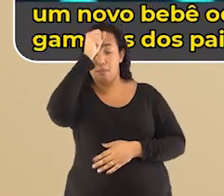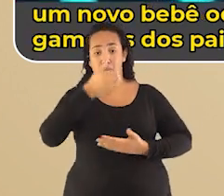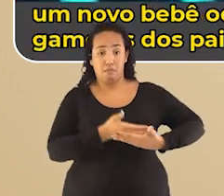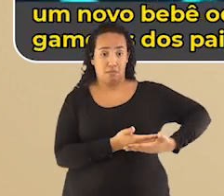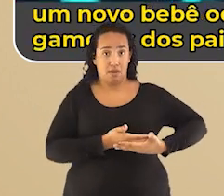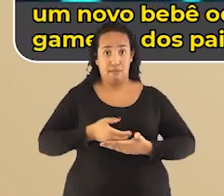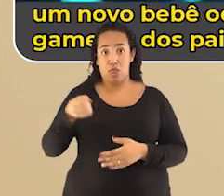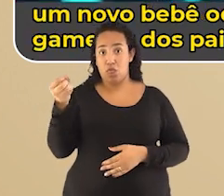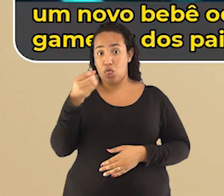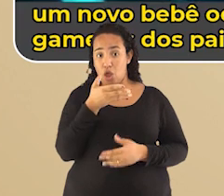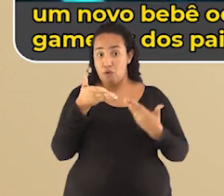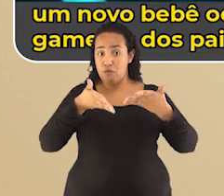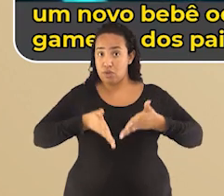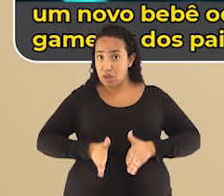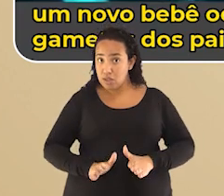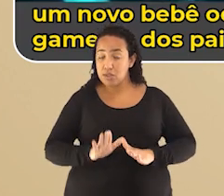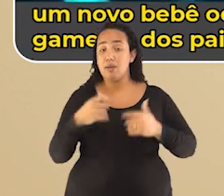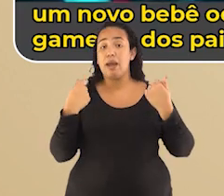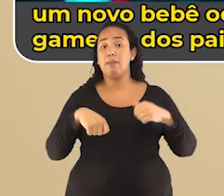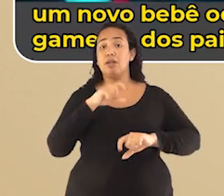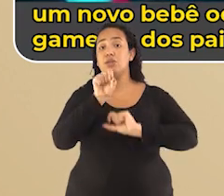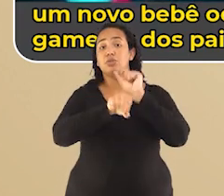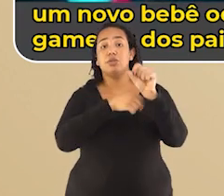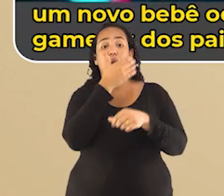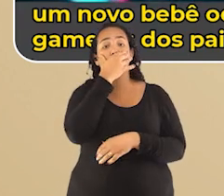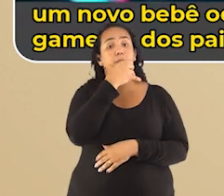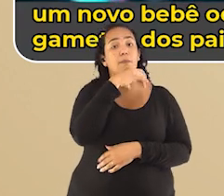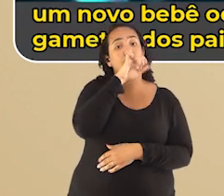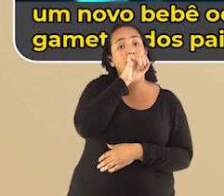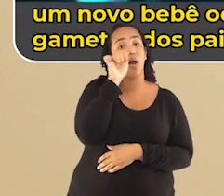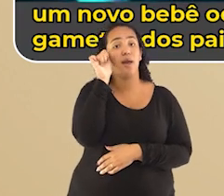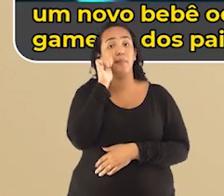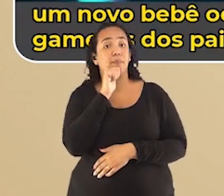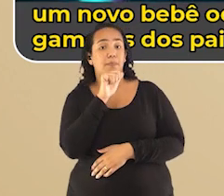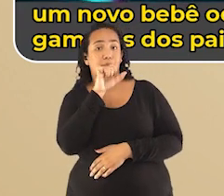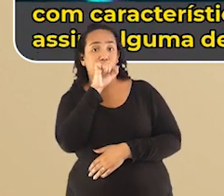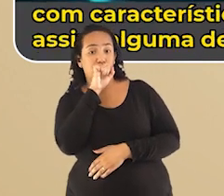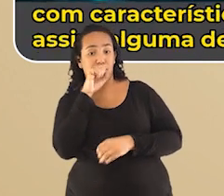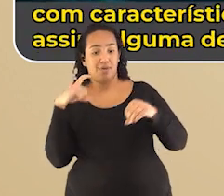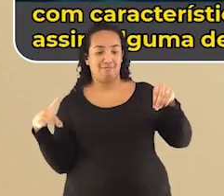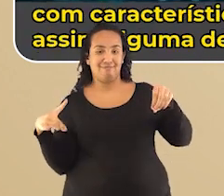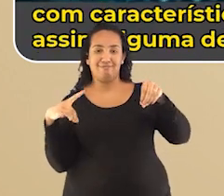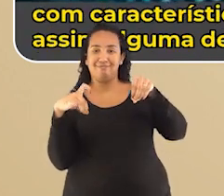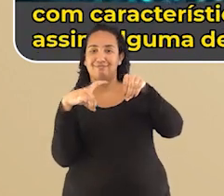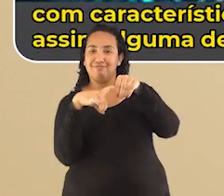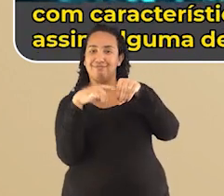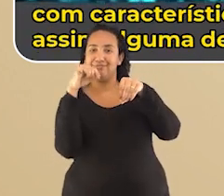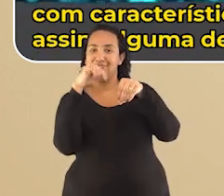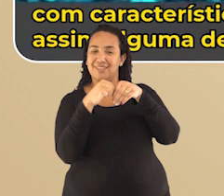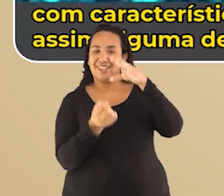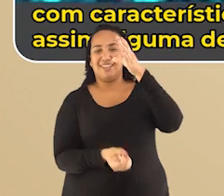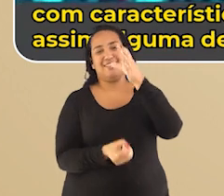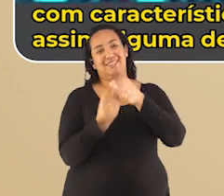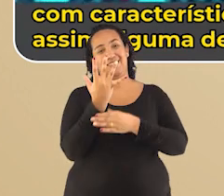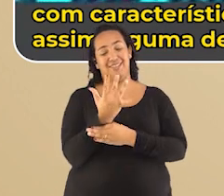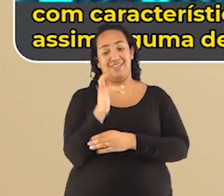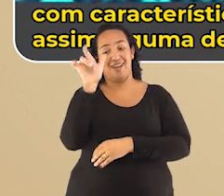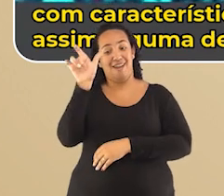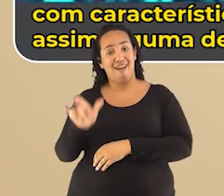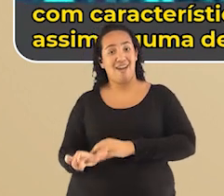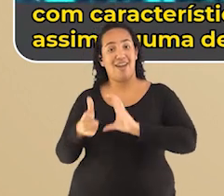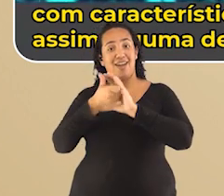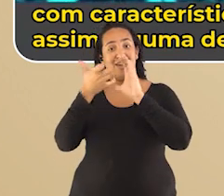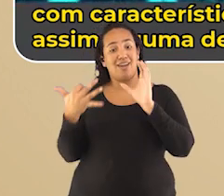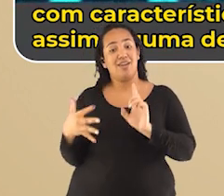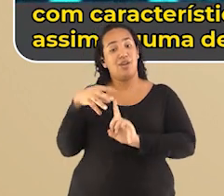bebê, ocorre a mistura dos gametas dos pais, e isso dá origem a um indivíduo com características únicas, mas mesmo